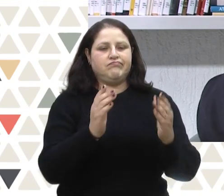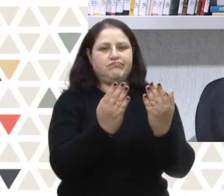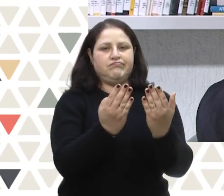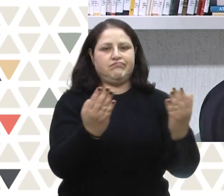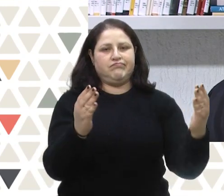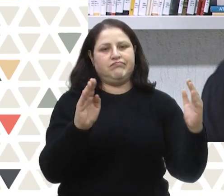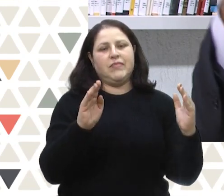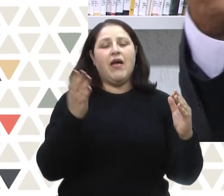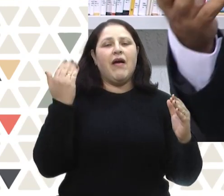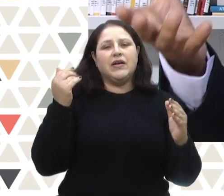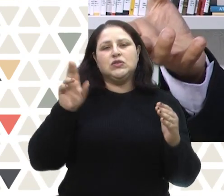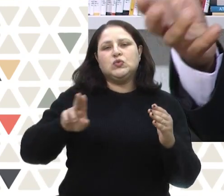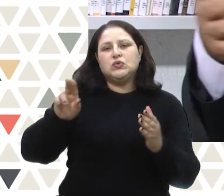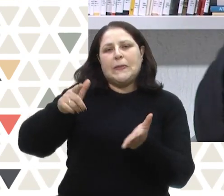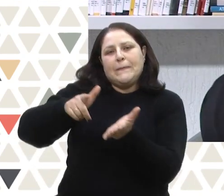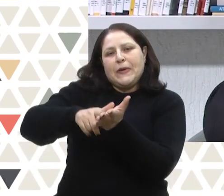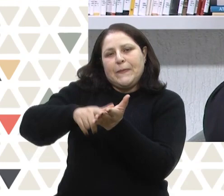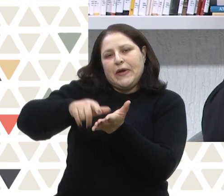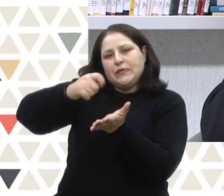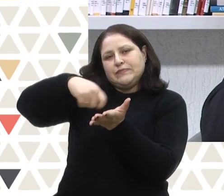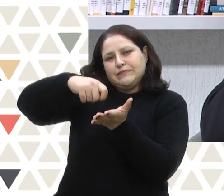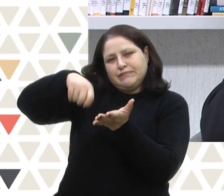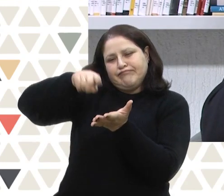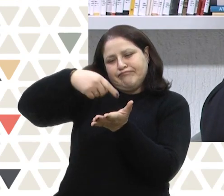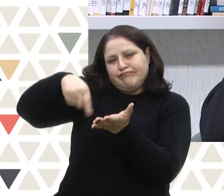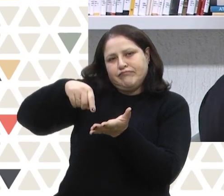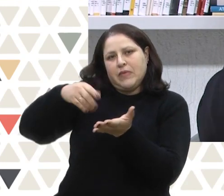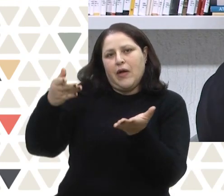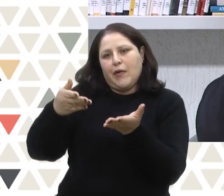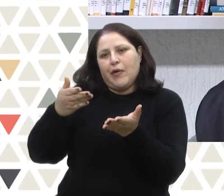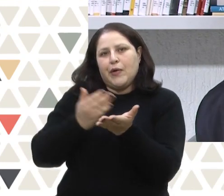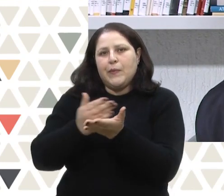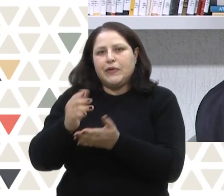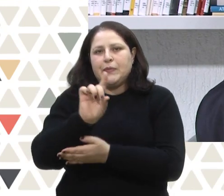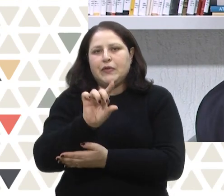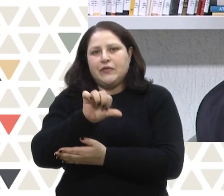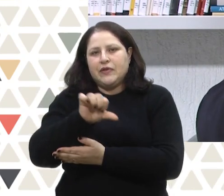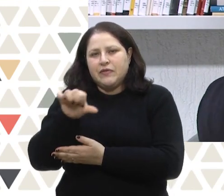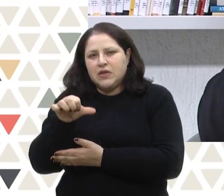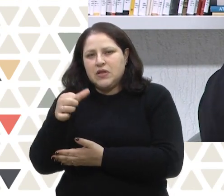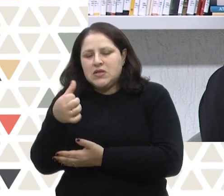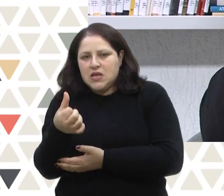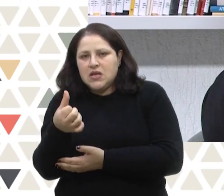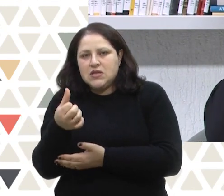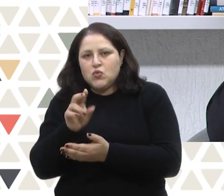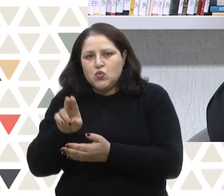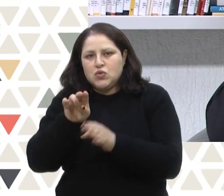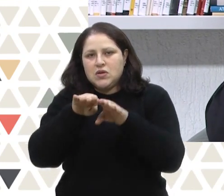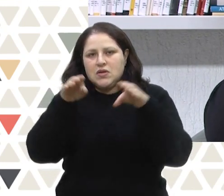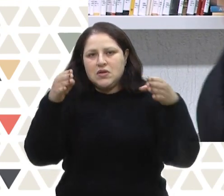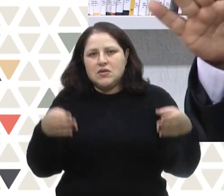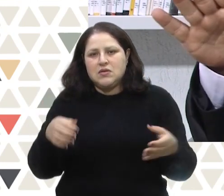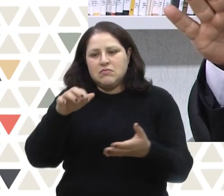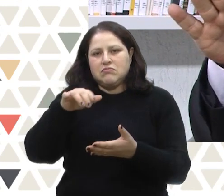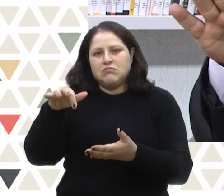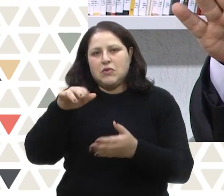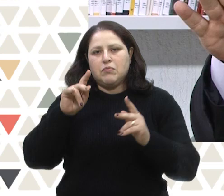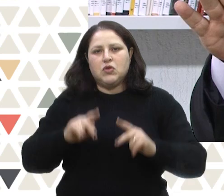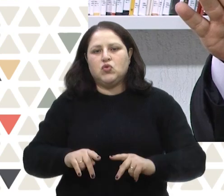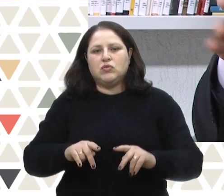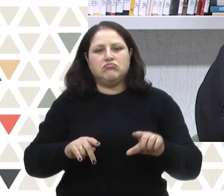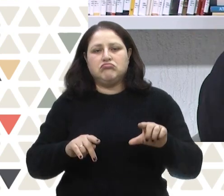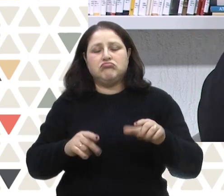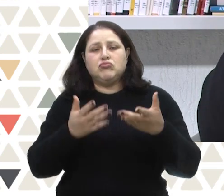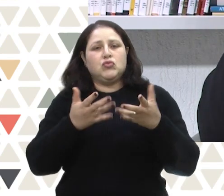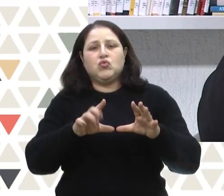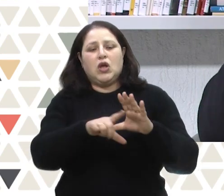a cédula, agora desde 1996 no Brasil com a urna eletrônica, e não escolhe nenhum candidato